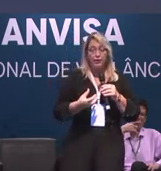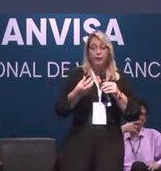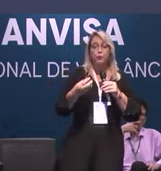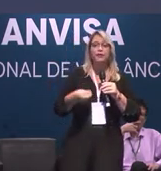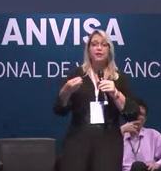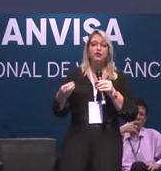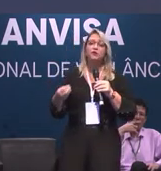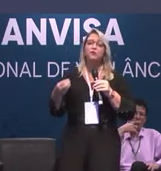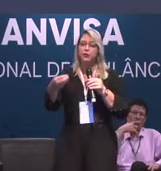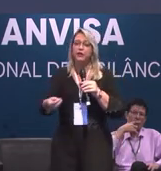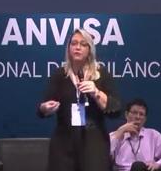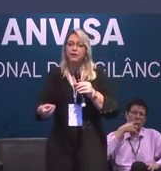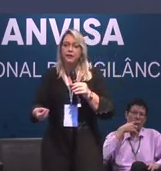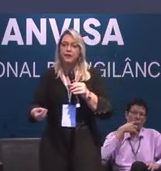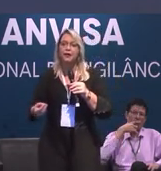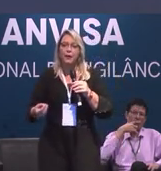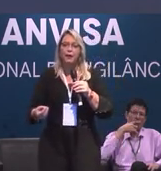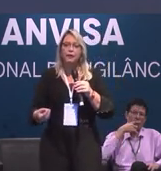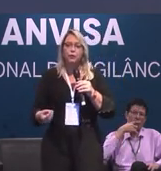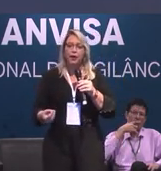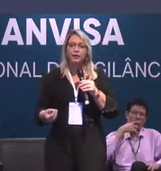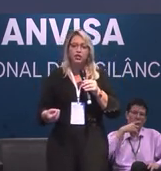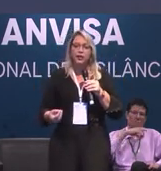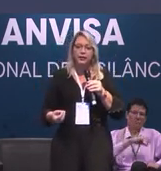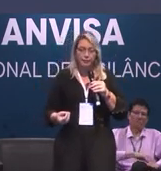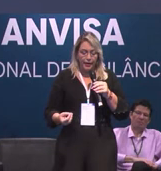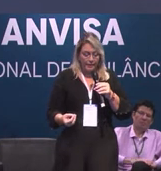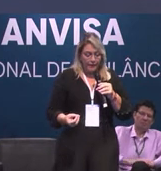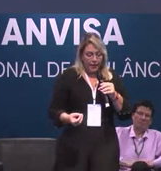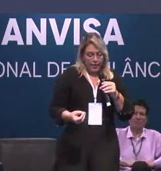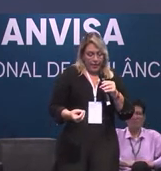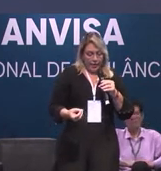que muitas questões poderiam ser pactuadas nela também.